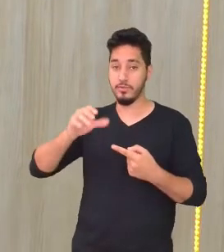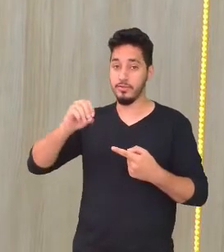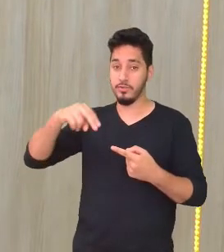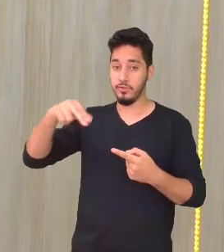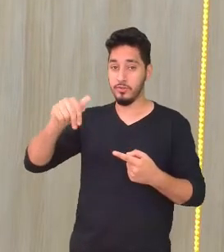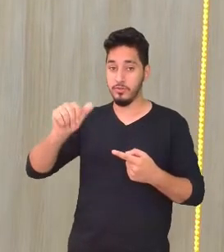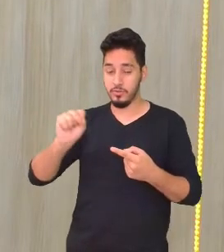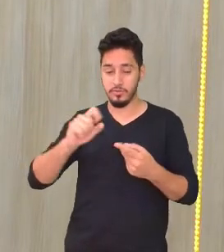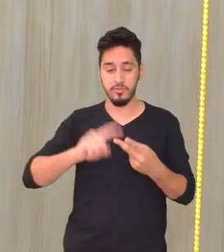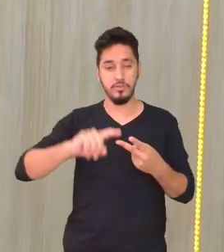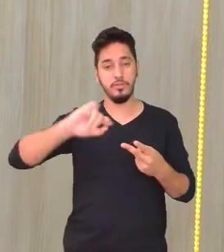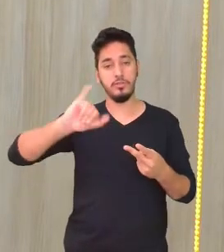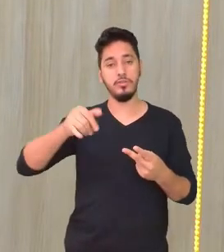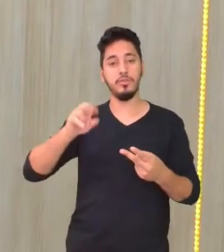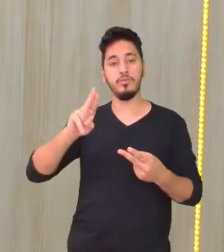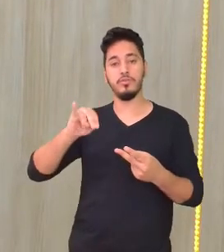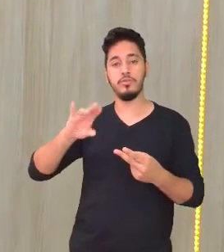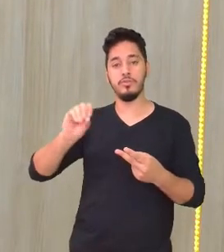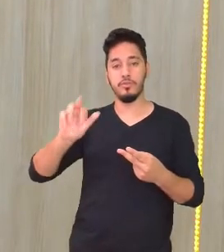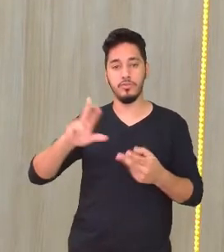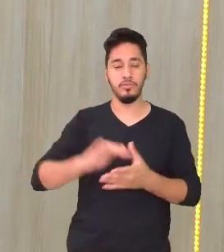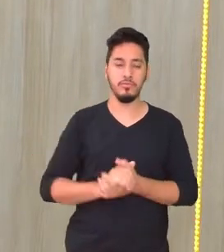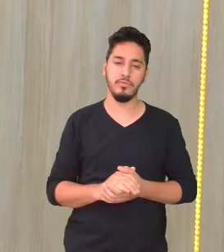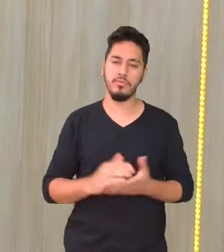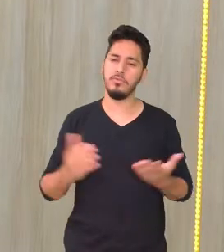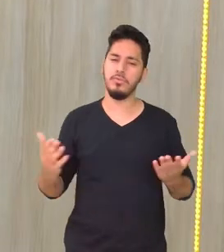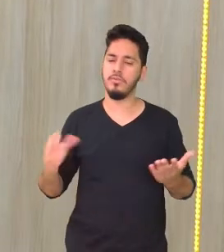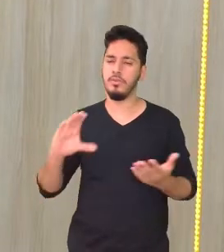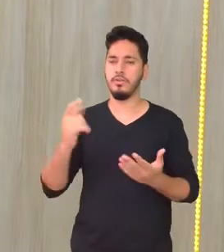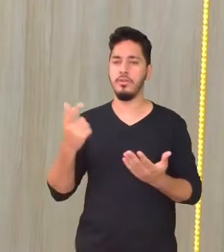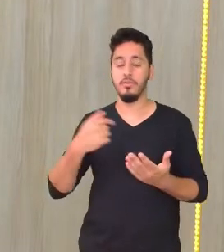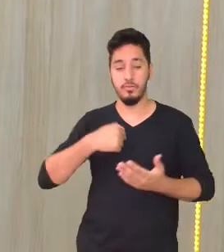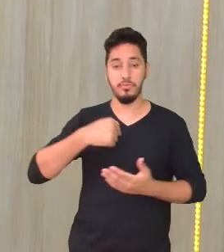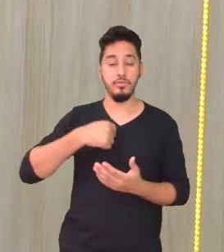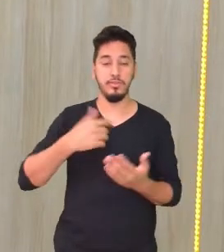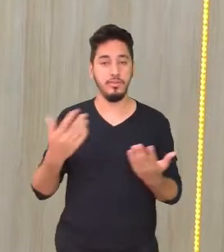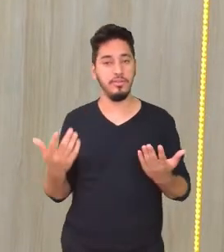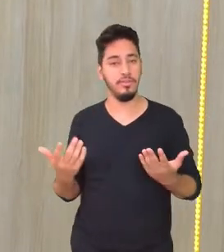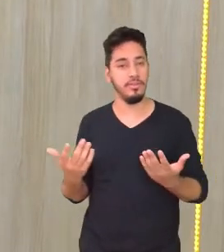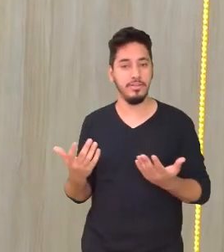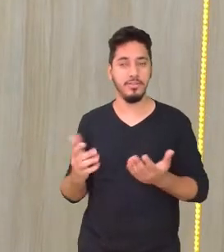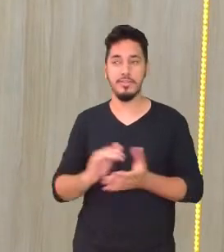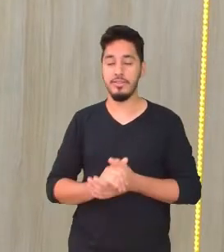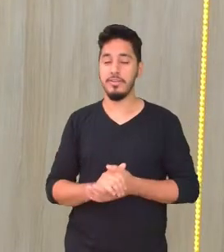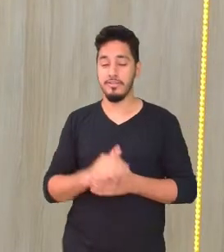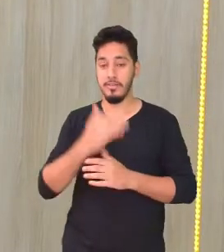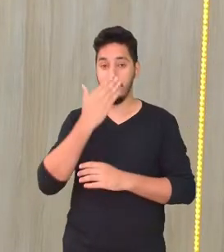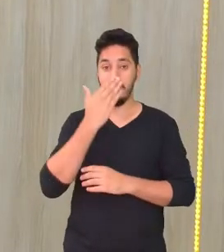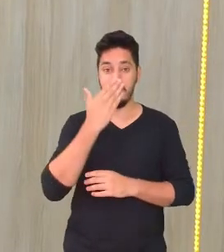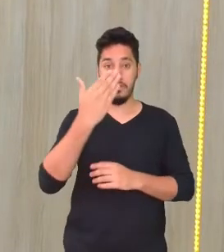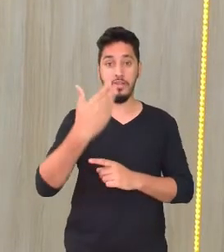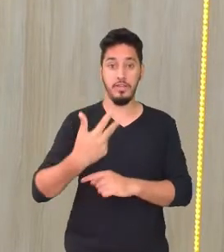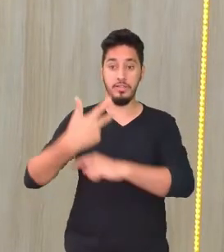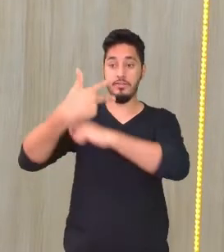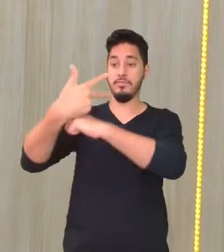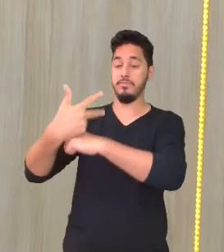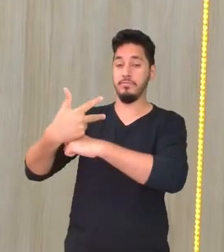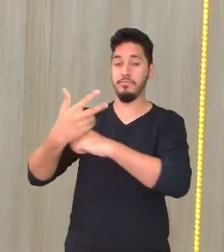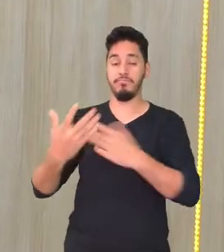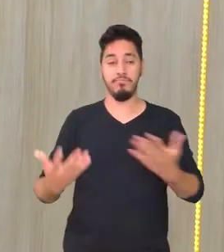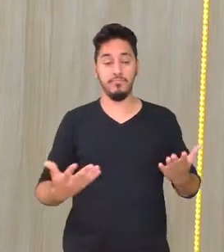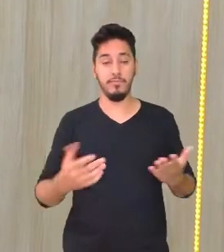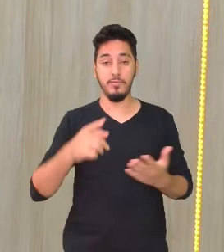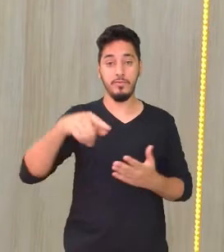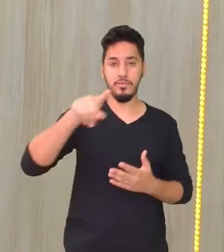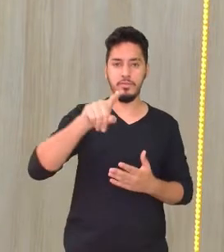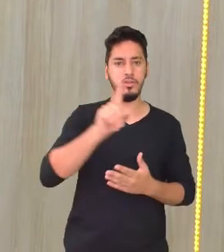meu xará. E assim, ó, enquanto a gente está aqui na frente da TV para vocês, eles